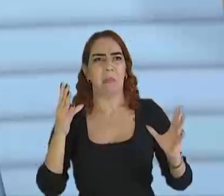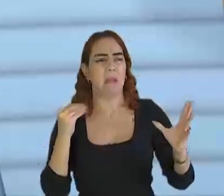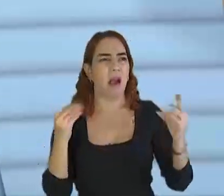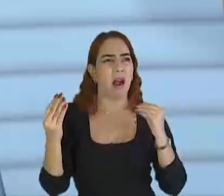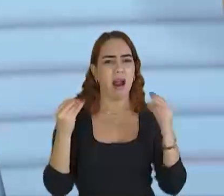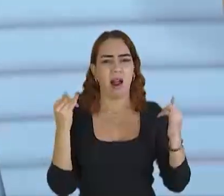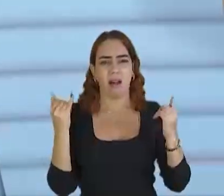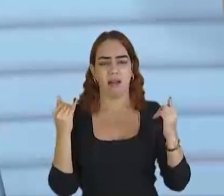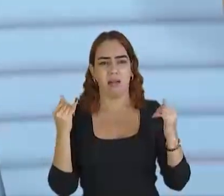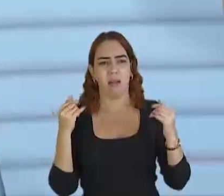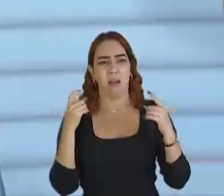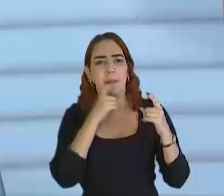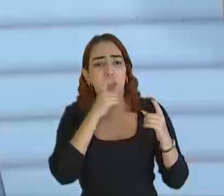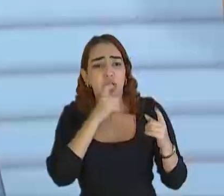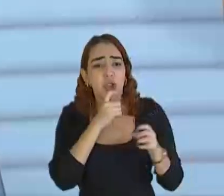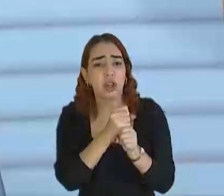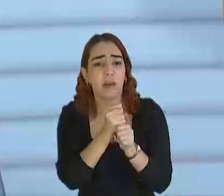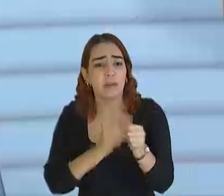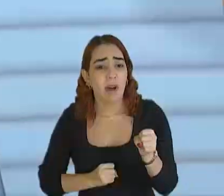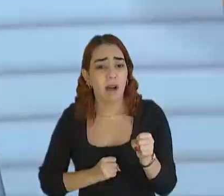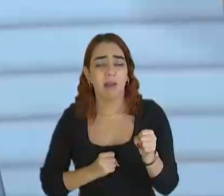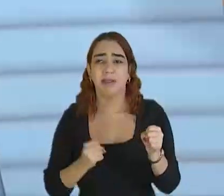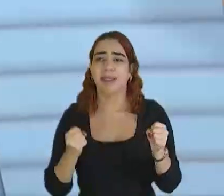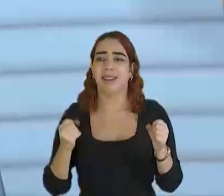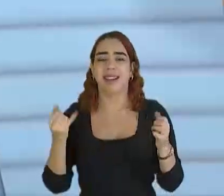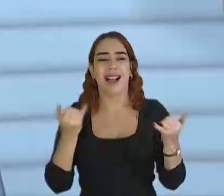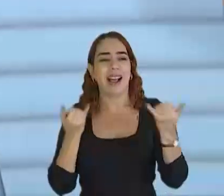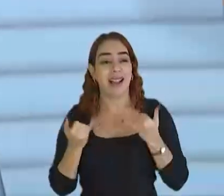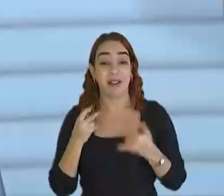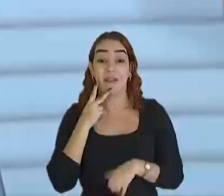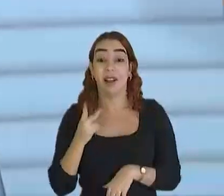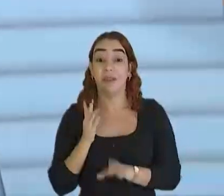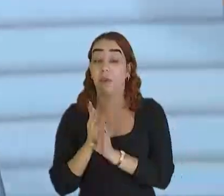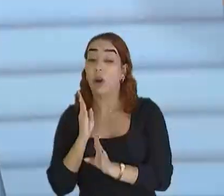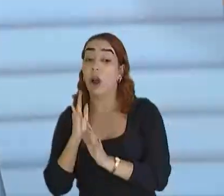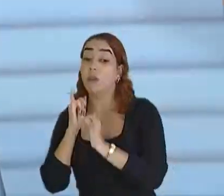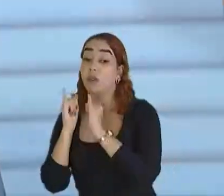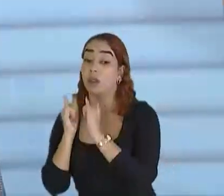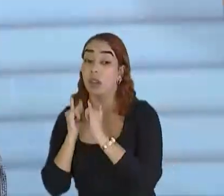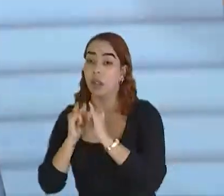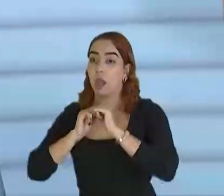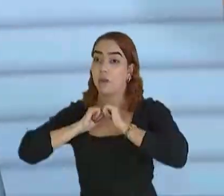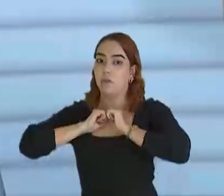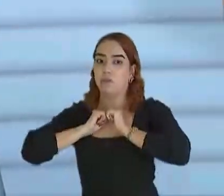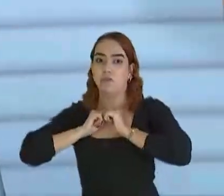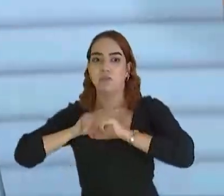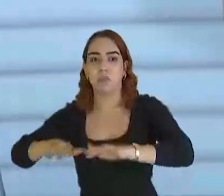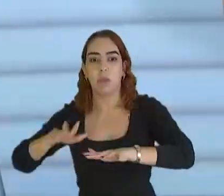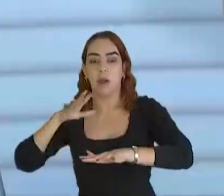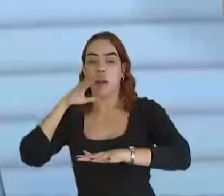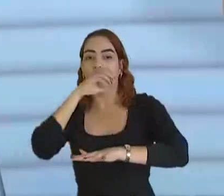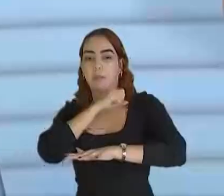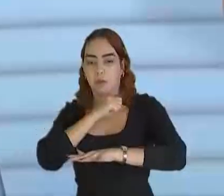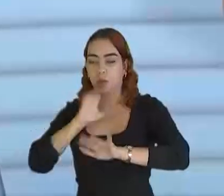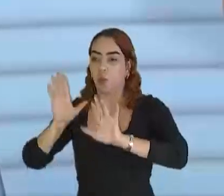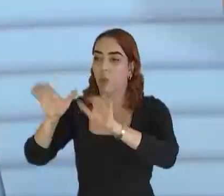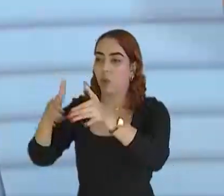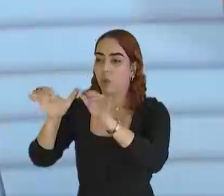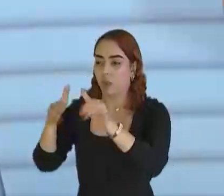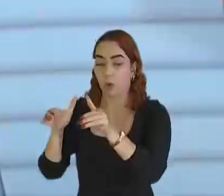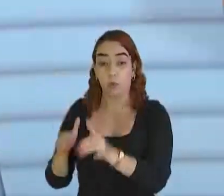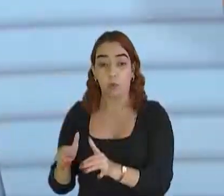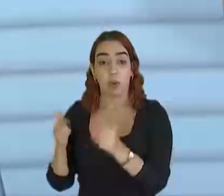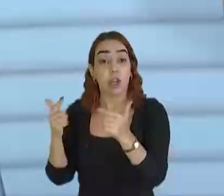advento de redes sociais que geram nichos e bolhas de pensamento e de sentimento. e que não tem, são grandes monopólios que